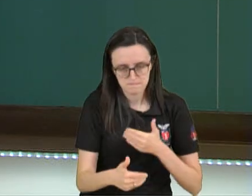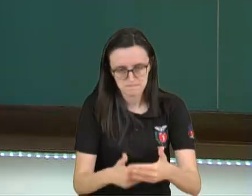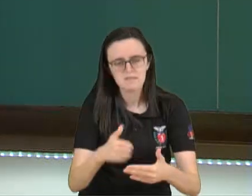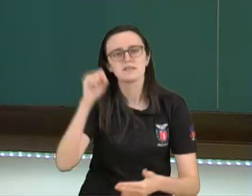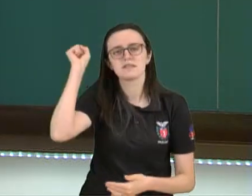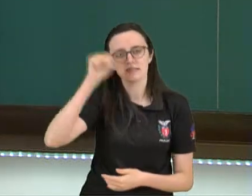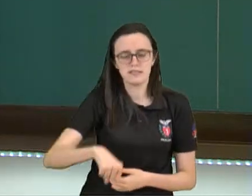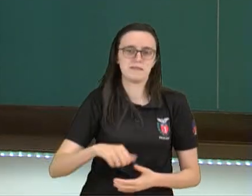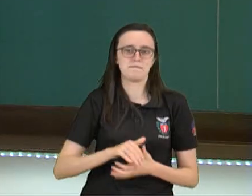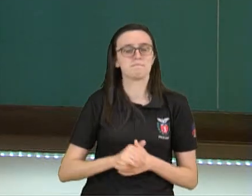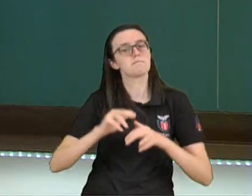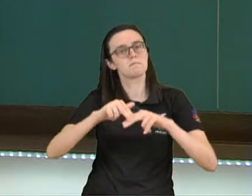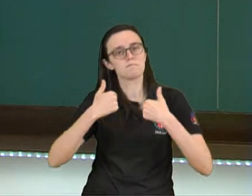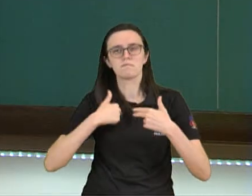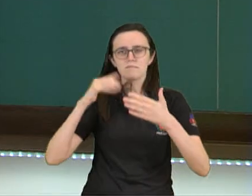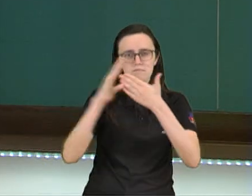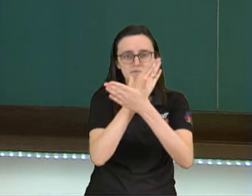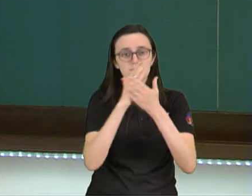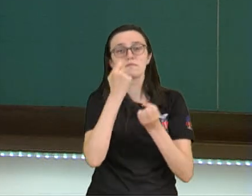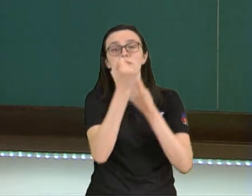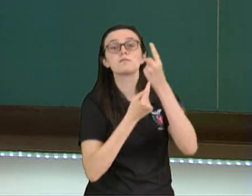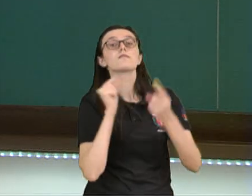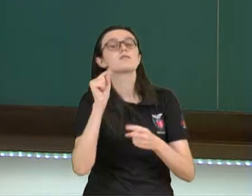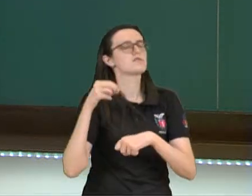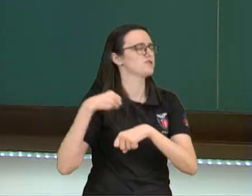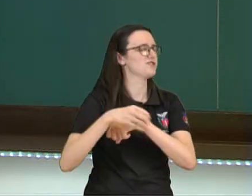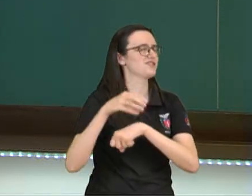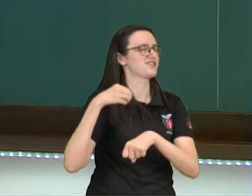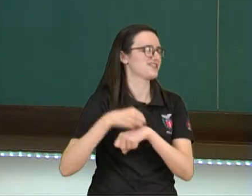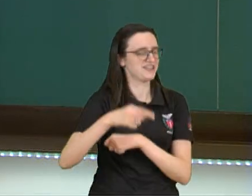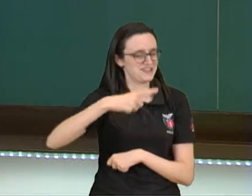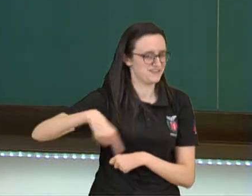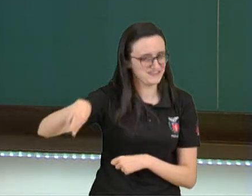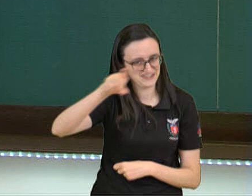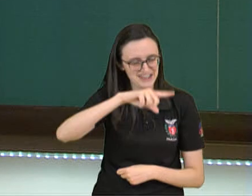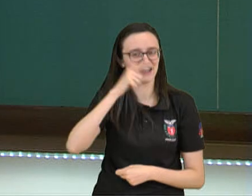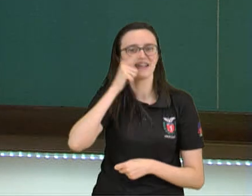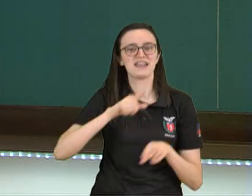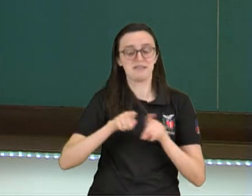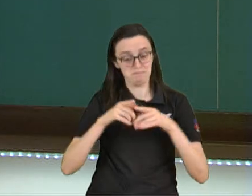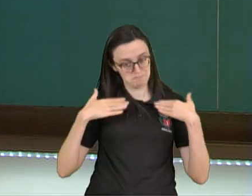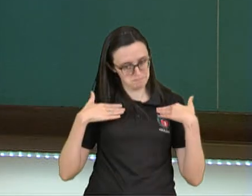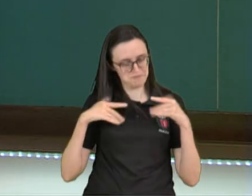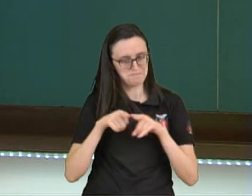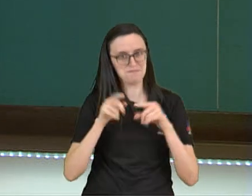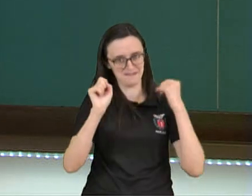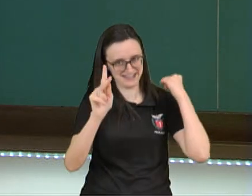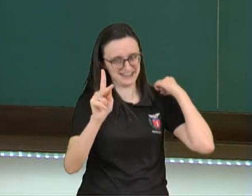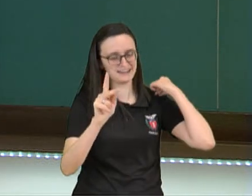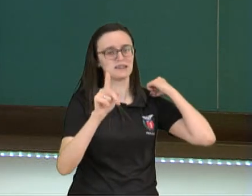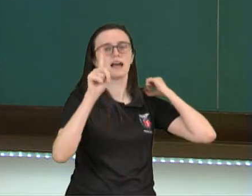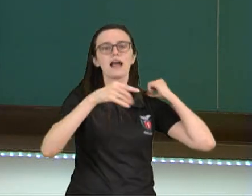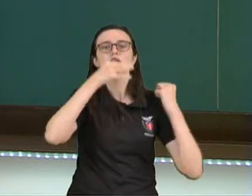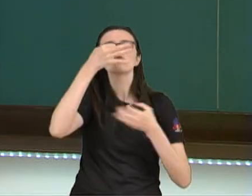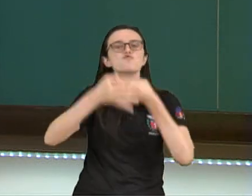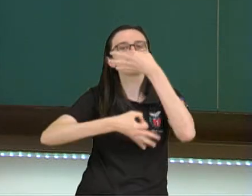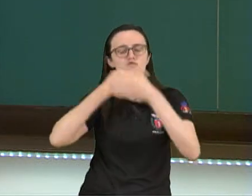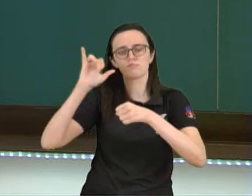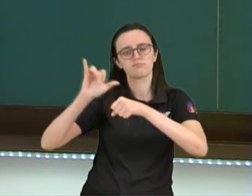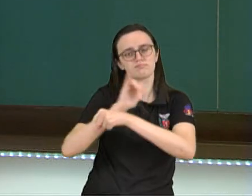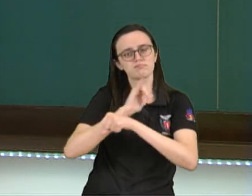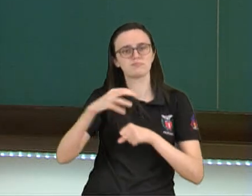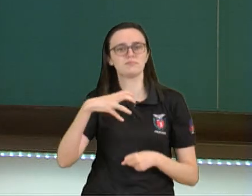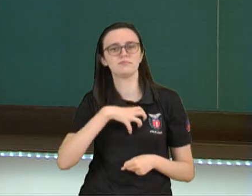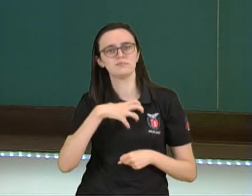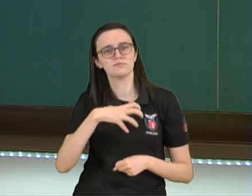sim. Por isso, separamos algumas dicas para vocês e para mim também, ok? Sugestões e